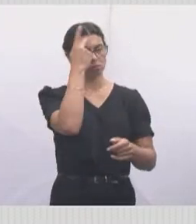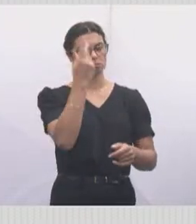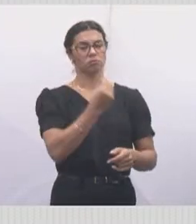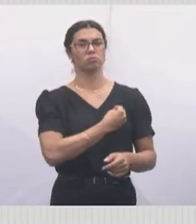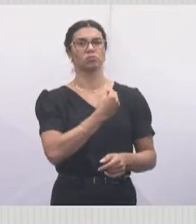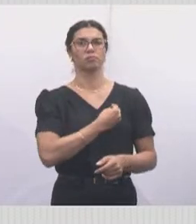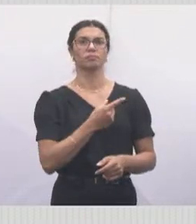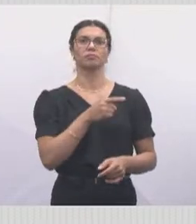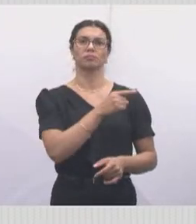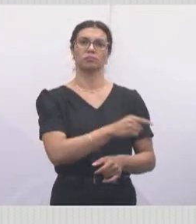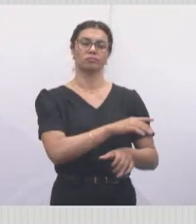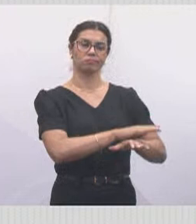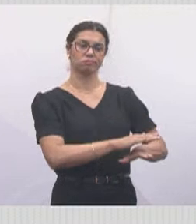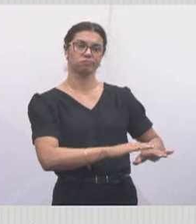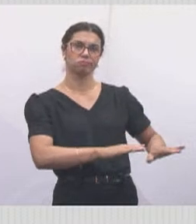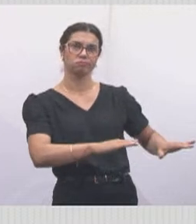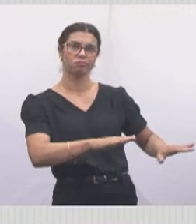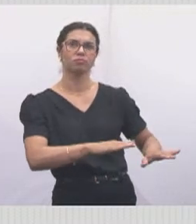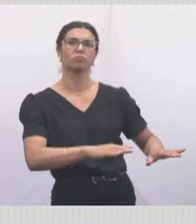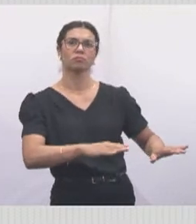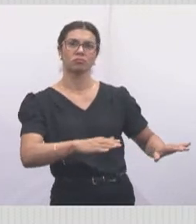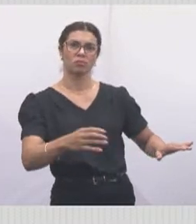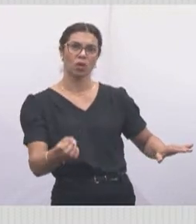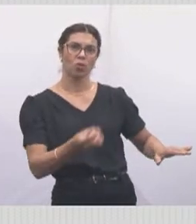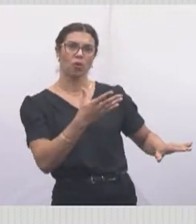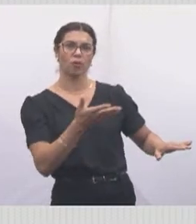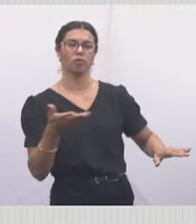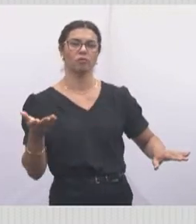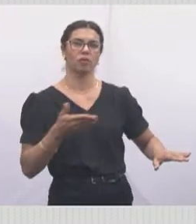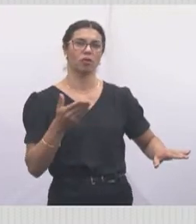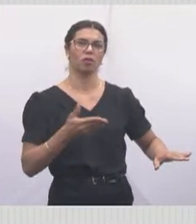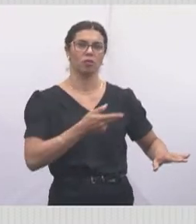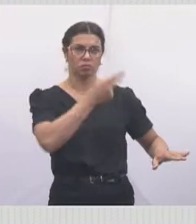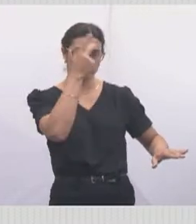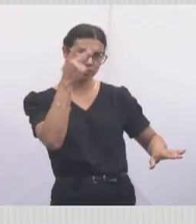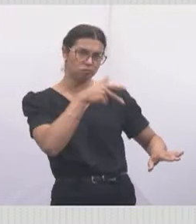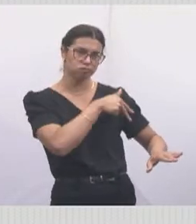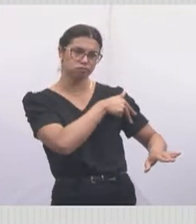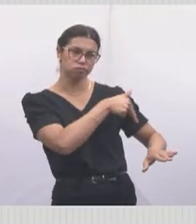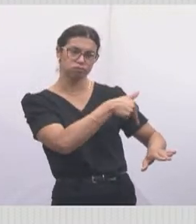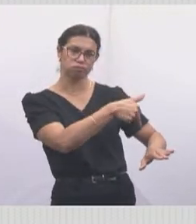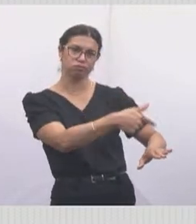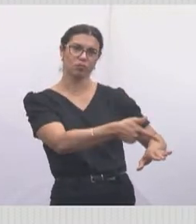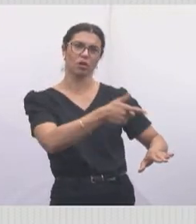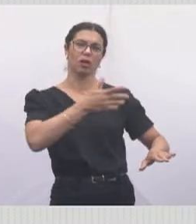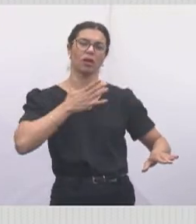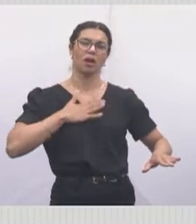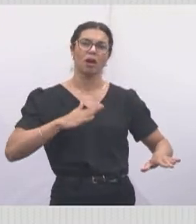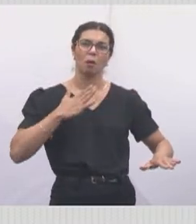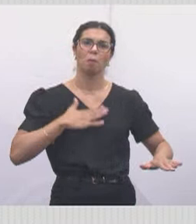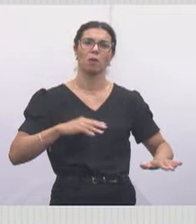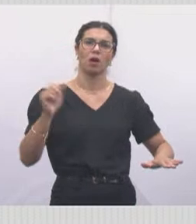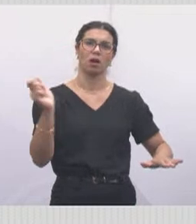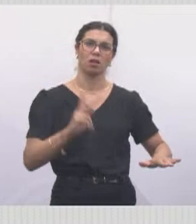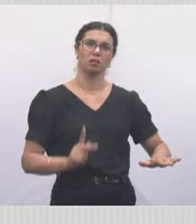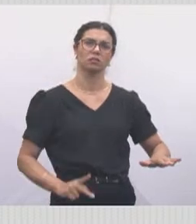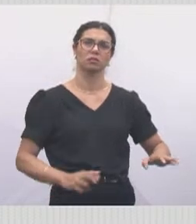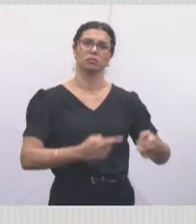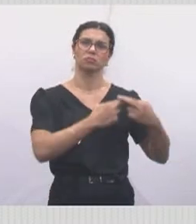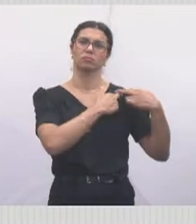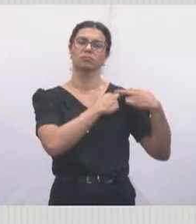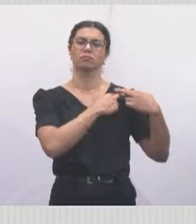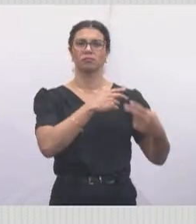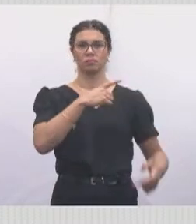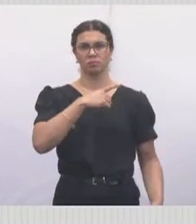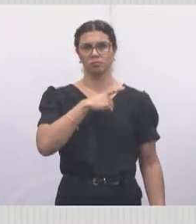aí a calçada ali no Parque dos Sinos, ali, para que a população possa utilizar, né, com grande